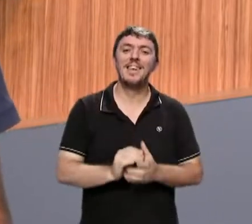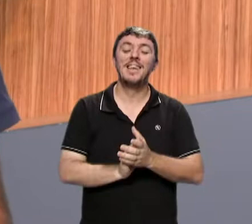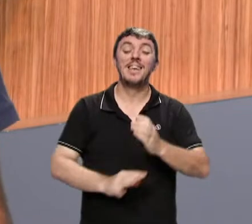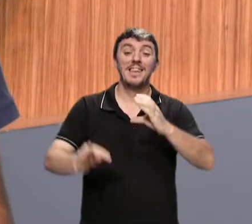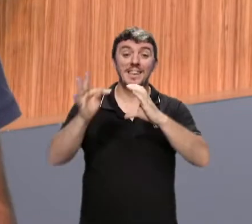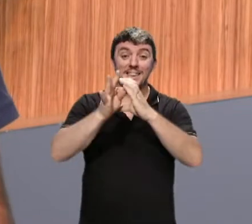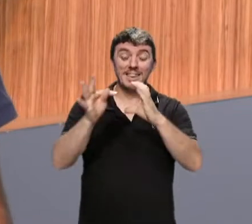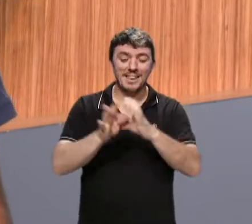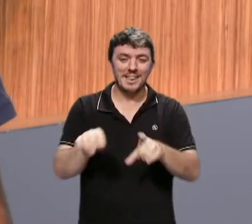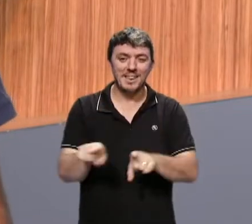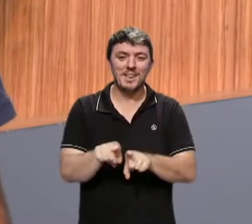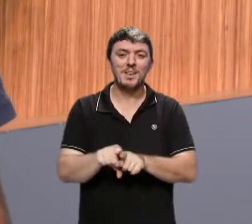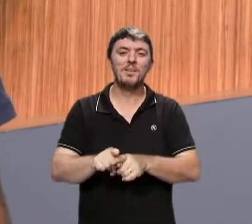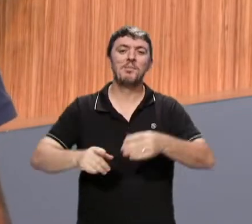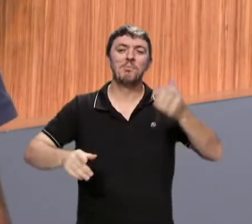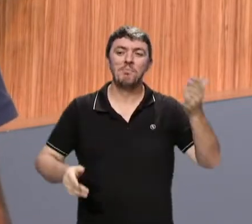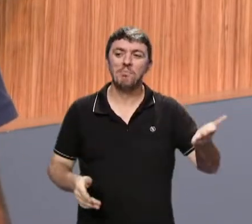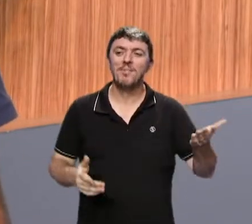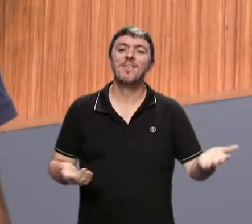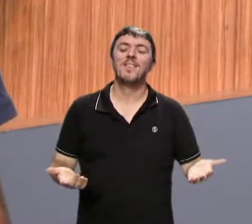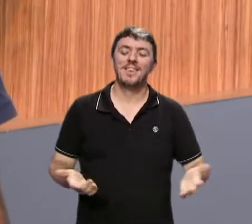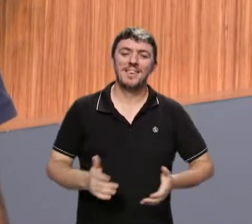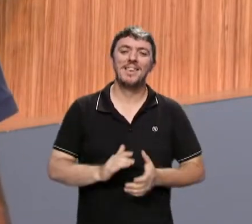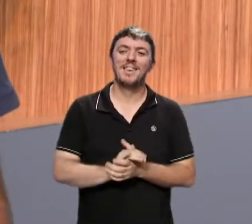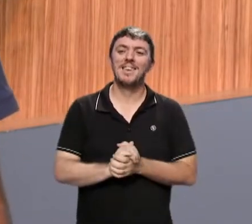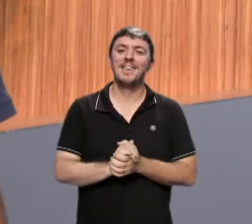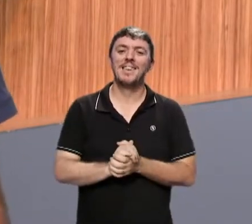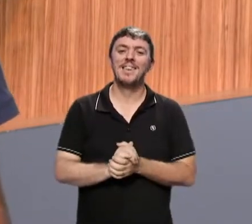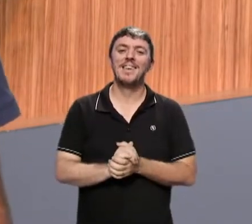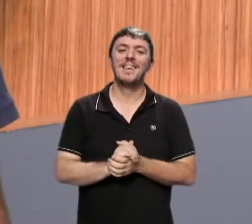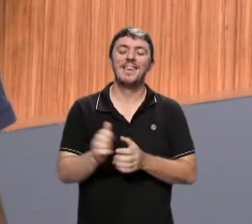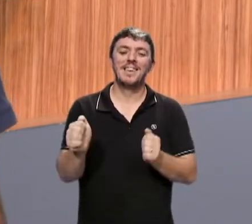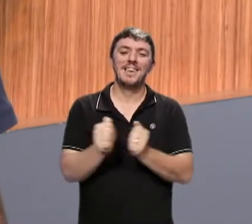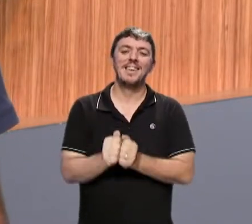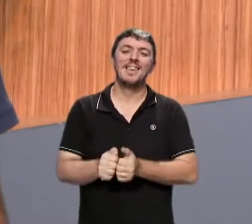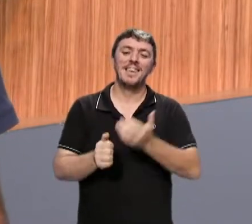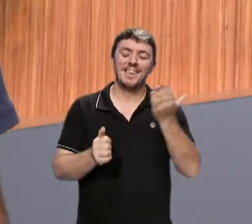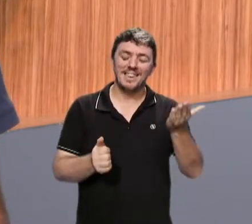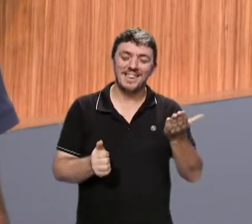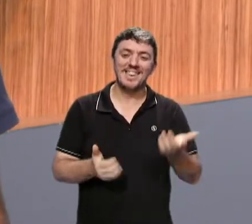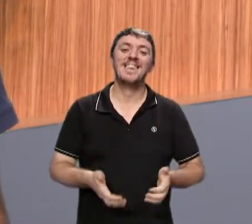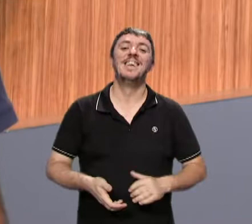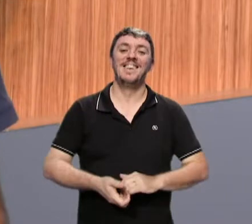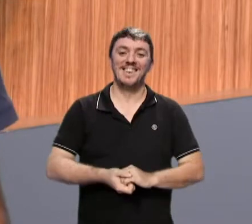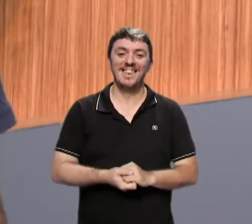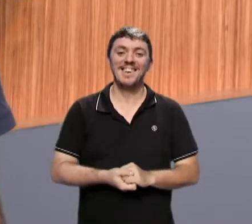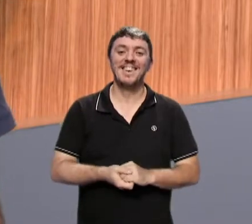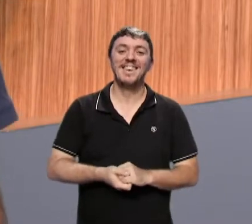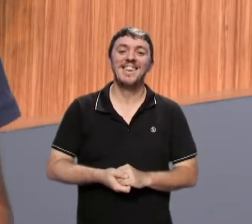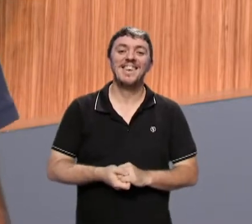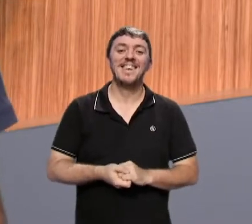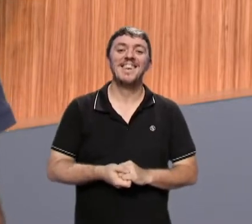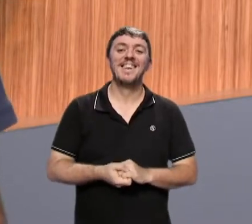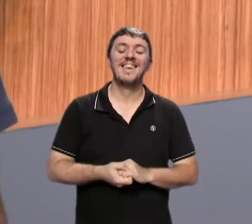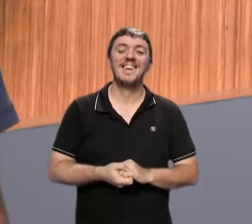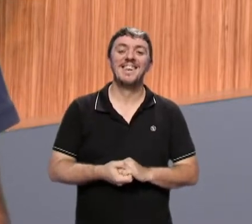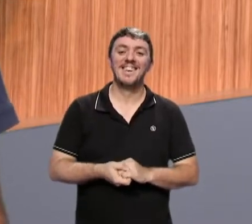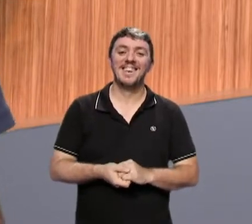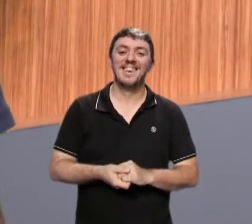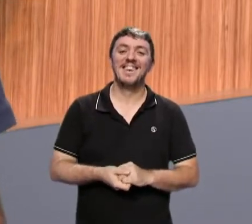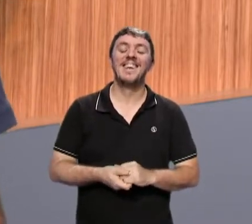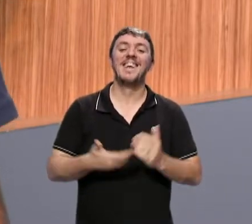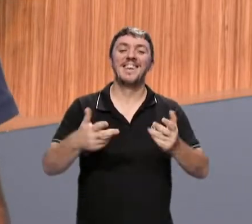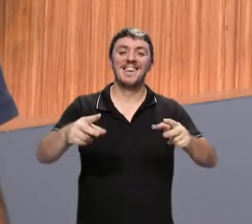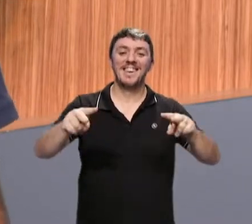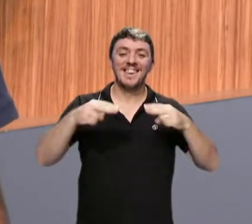vai estar lá também esperando. Vai estar lá, é ótimo, né? Estarão por lá esperando vocês, tá? Nossos telespectadores,